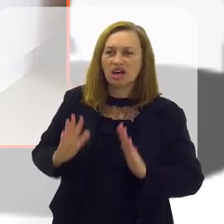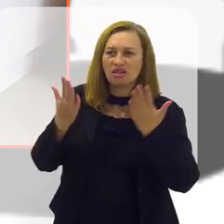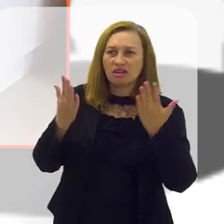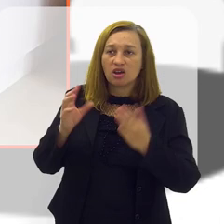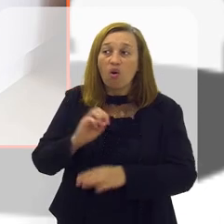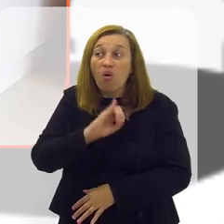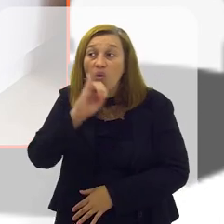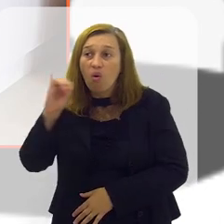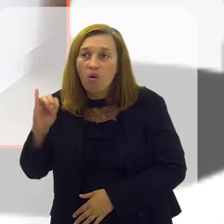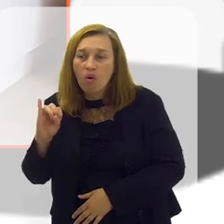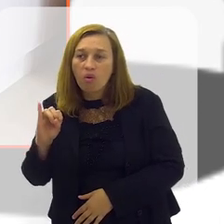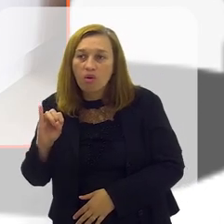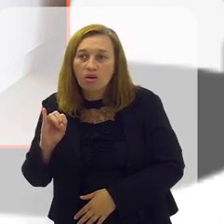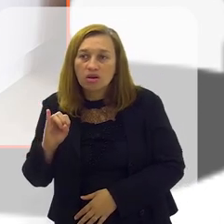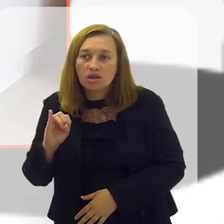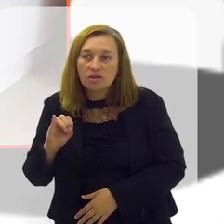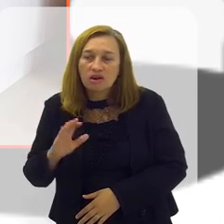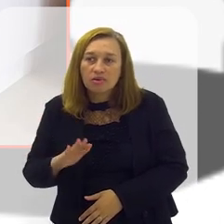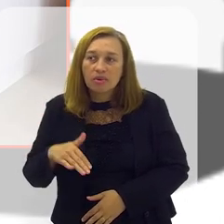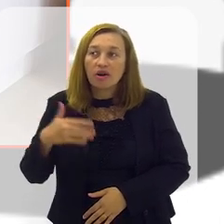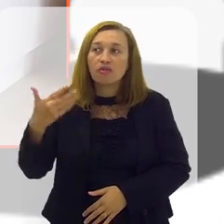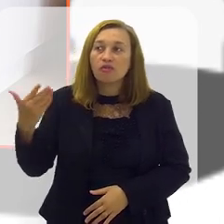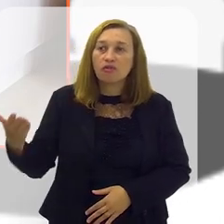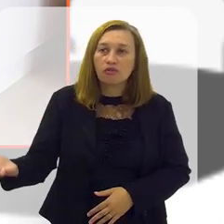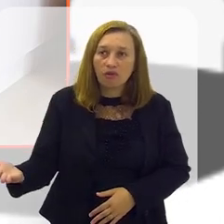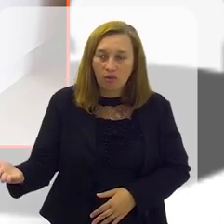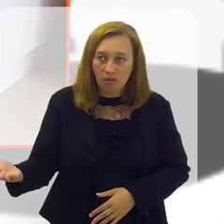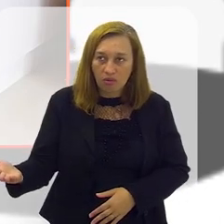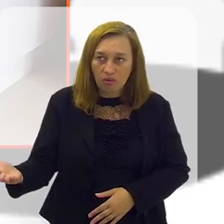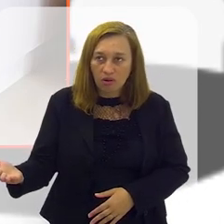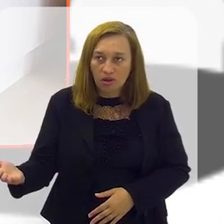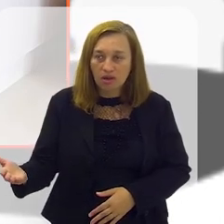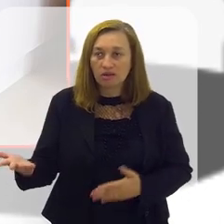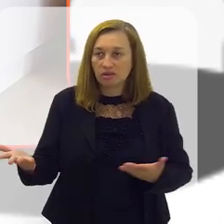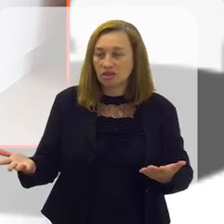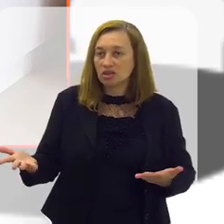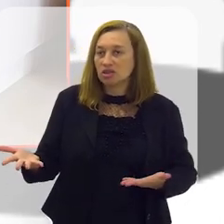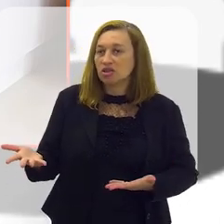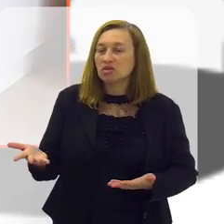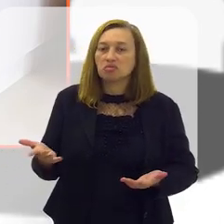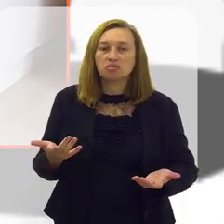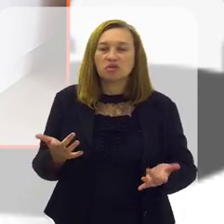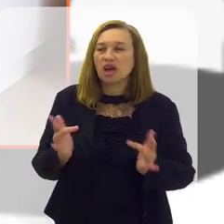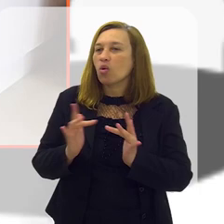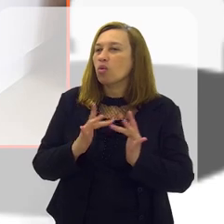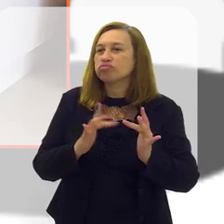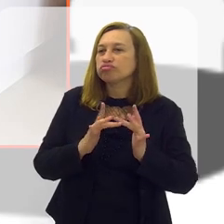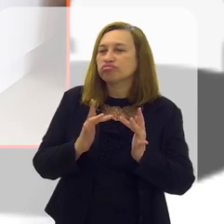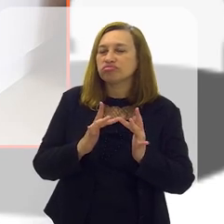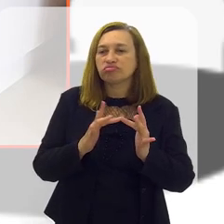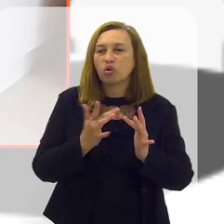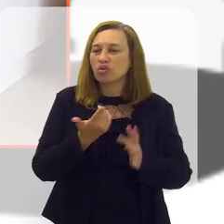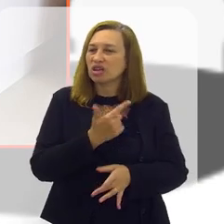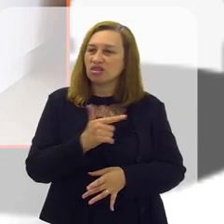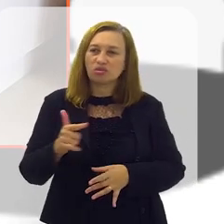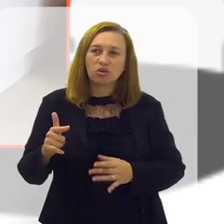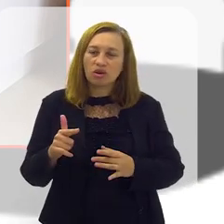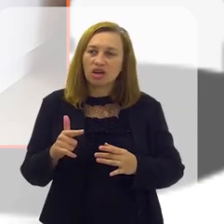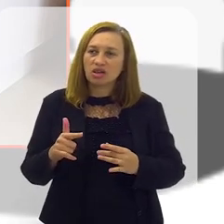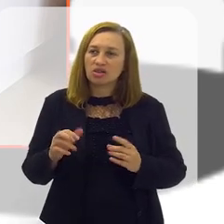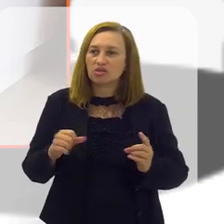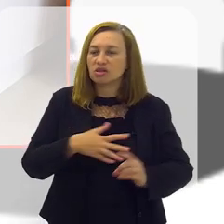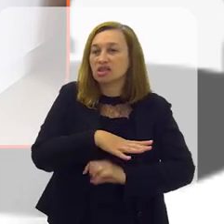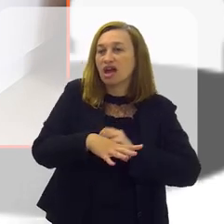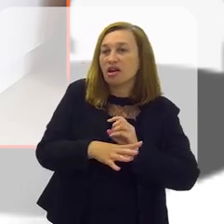festa, dão um oi e vão lá para fora da festa. Em vez de fazer o convívio social, familiar, fraterno, vão lá para